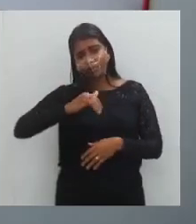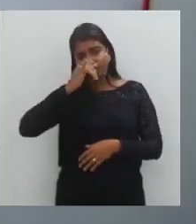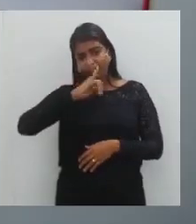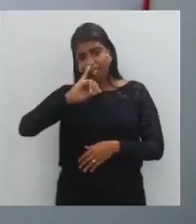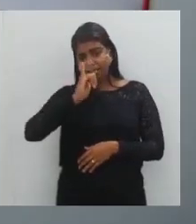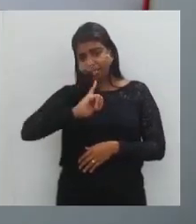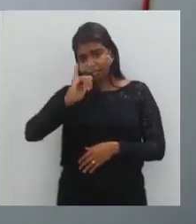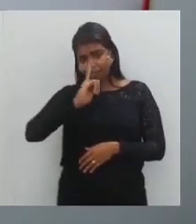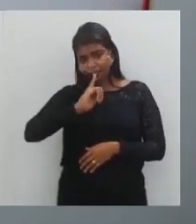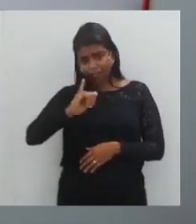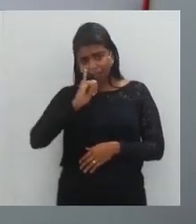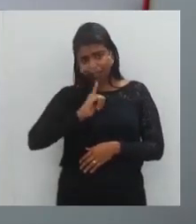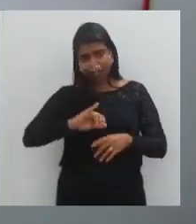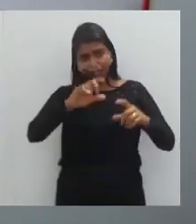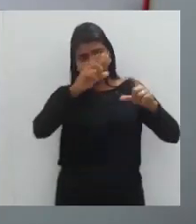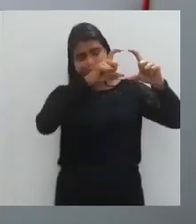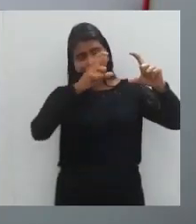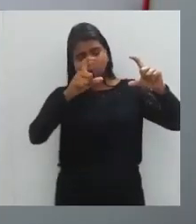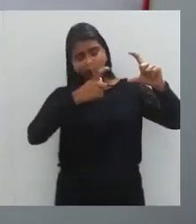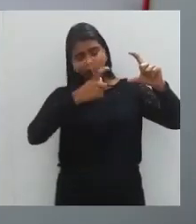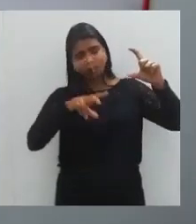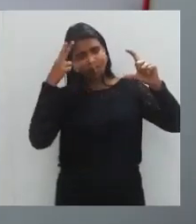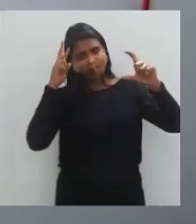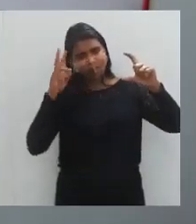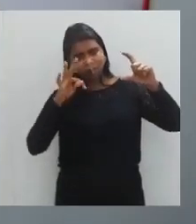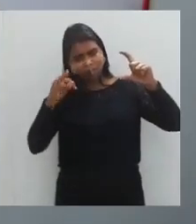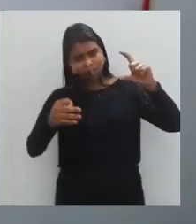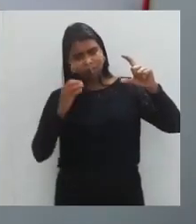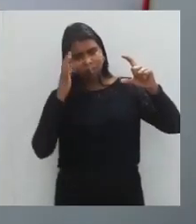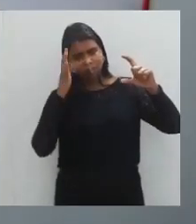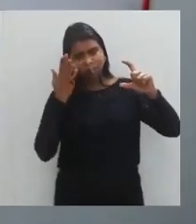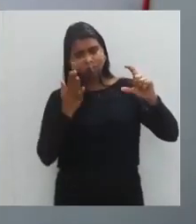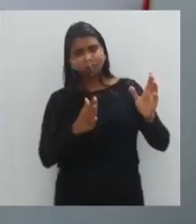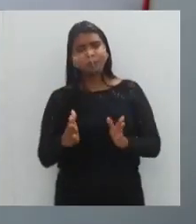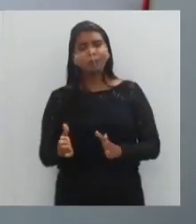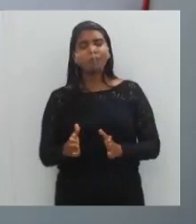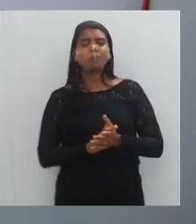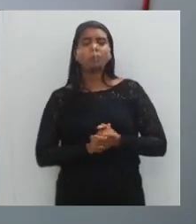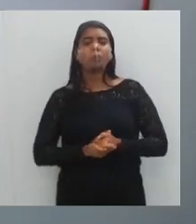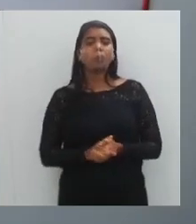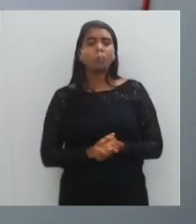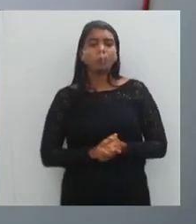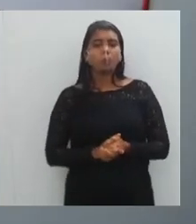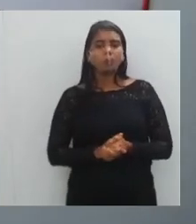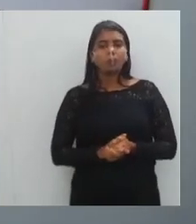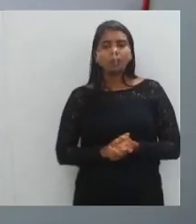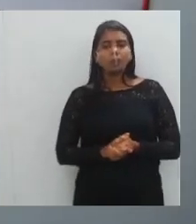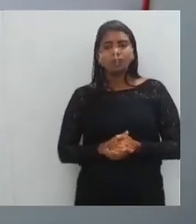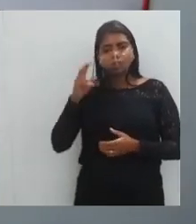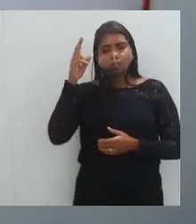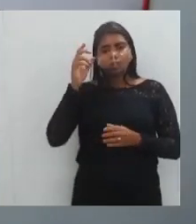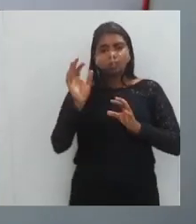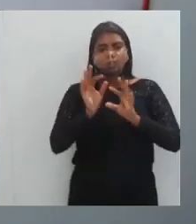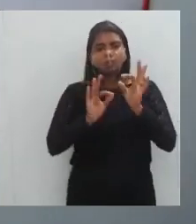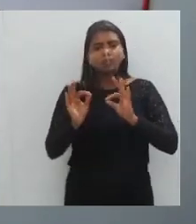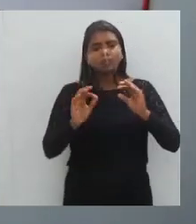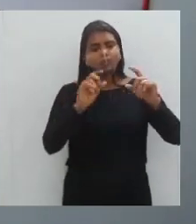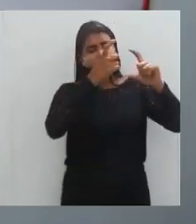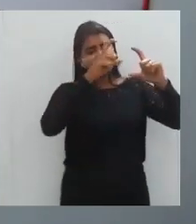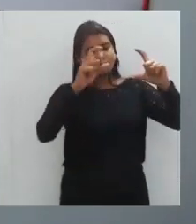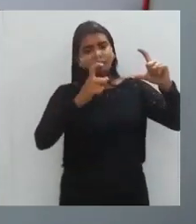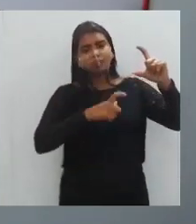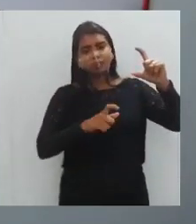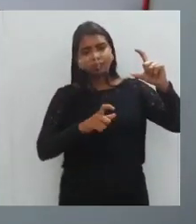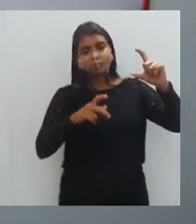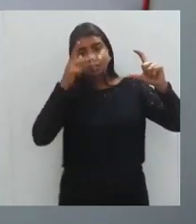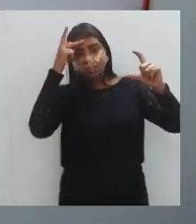narrador lá na história como um todo, tá certo? Então, a história vai sendo montada pelo